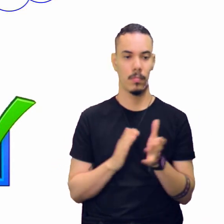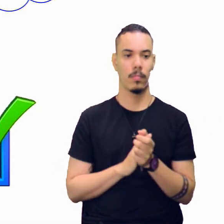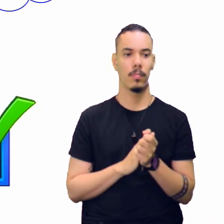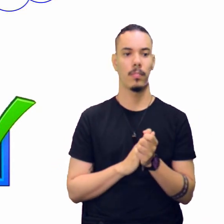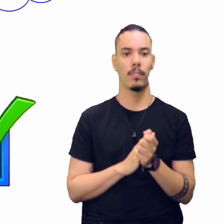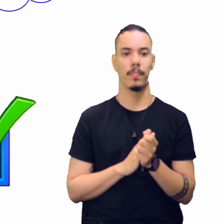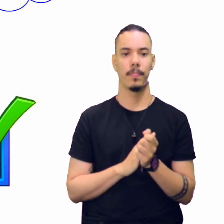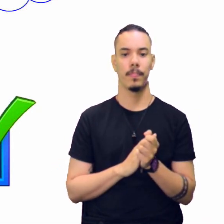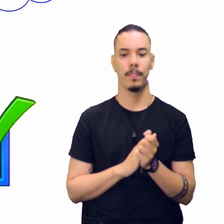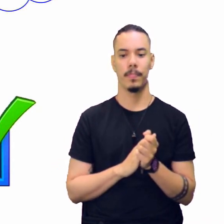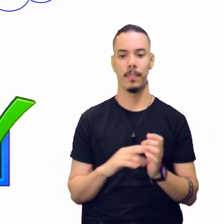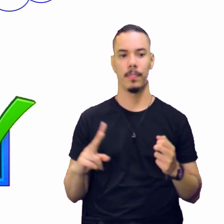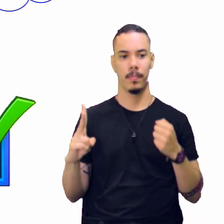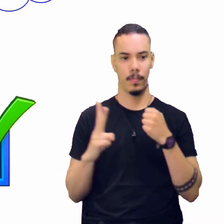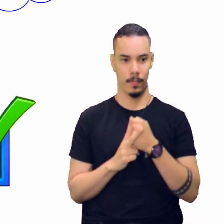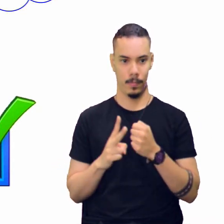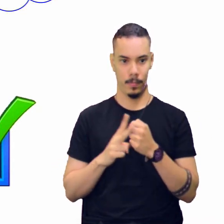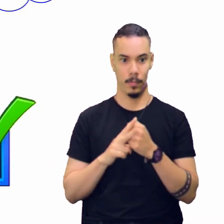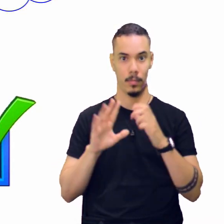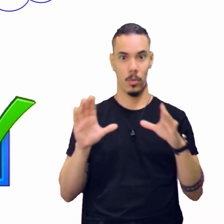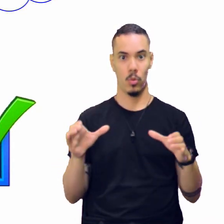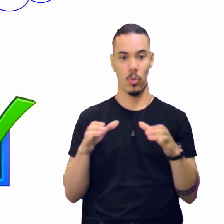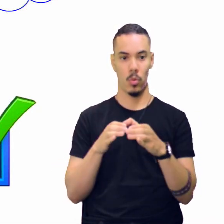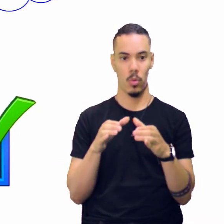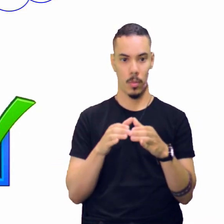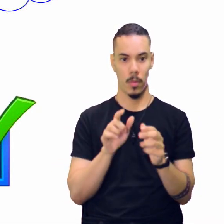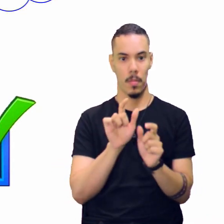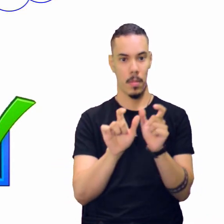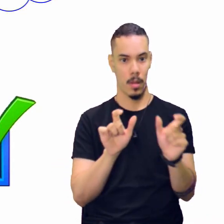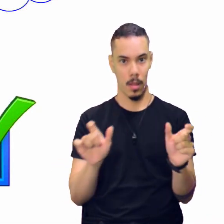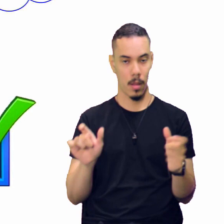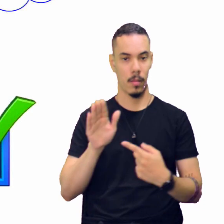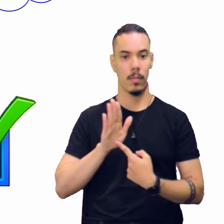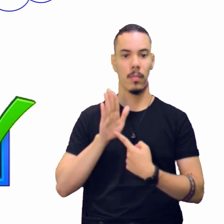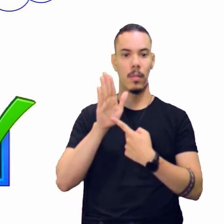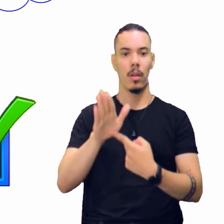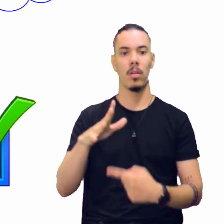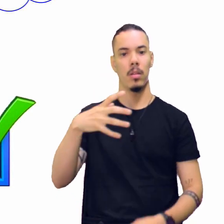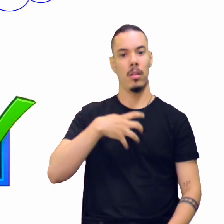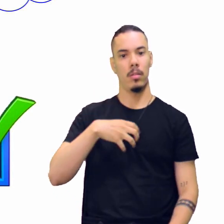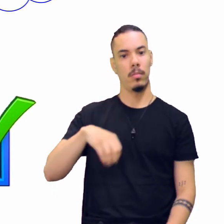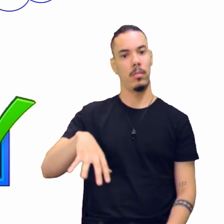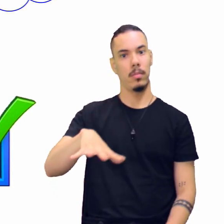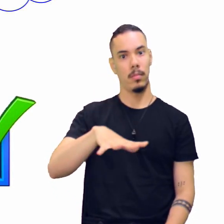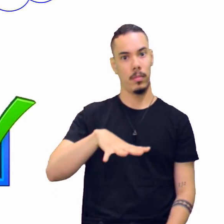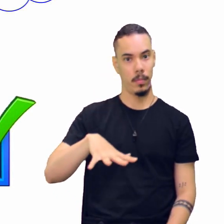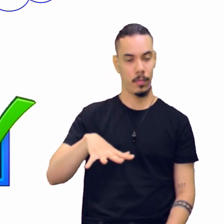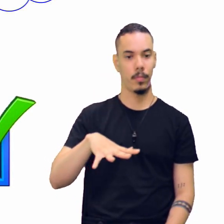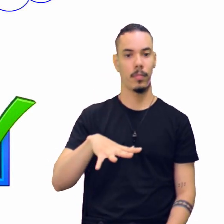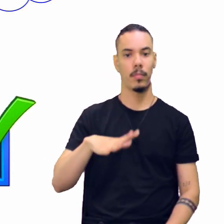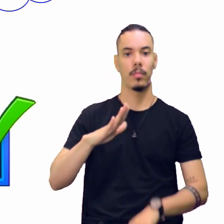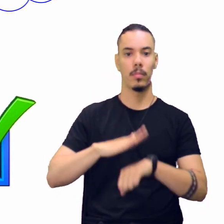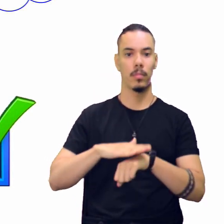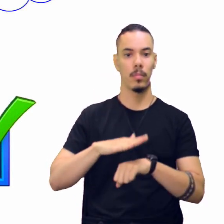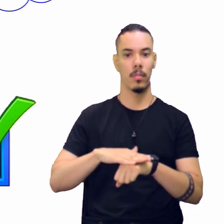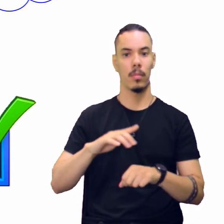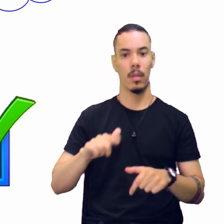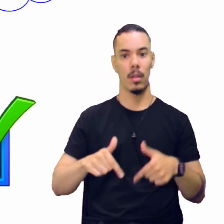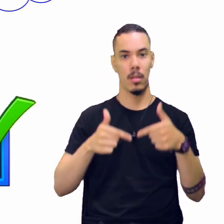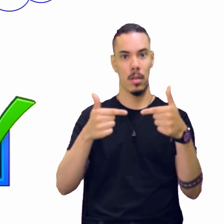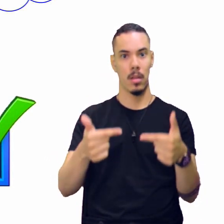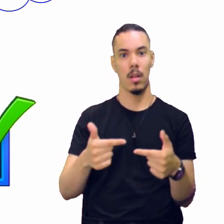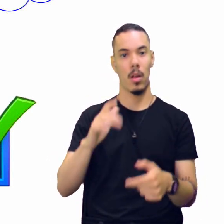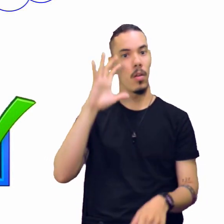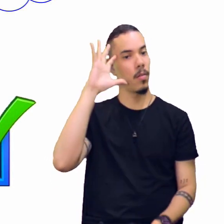tem um conceito aqui, ó. É a classe de palavra que designa um estado, ó, uma ação,